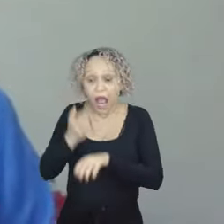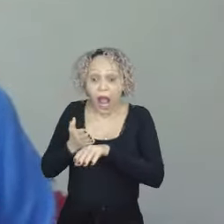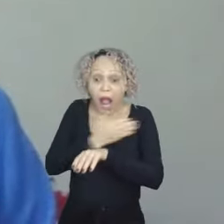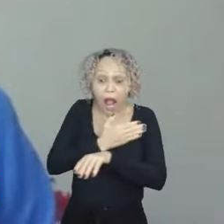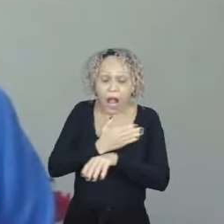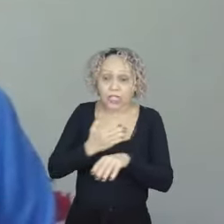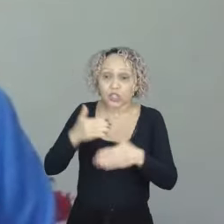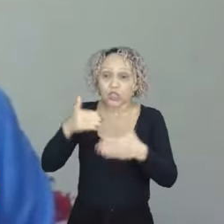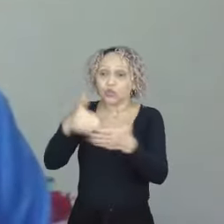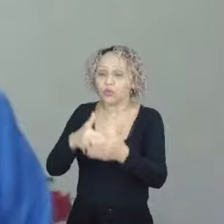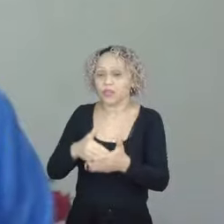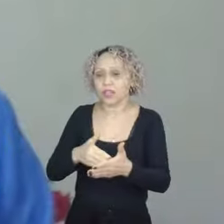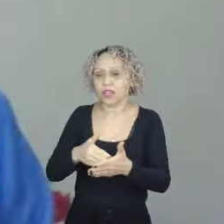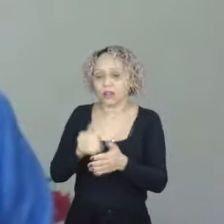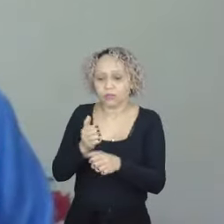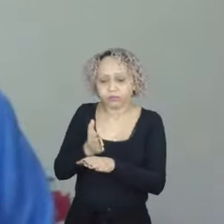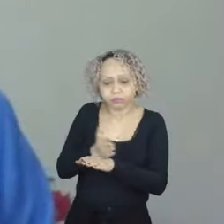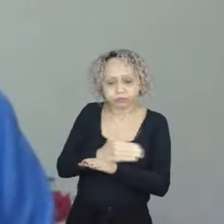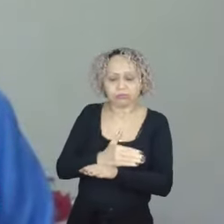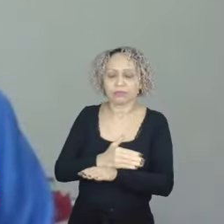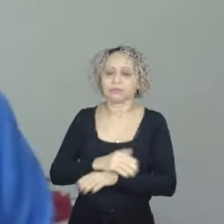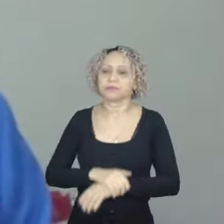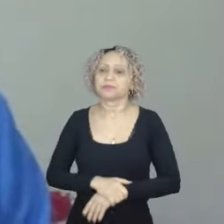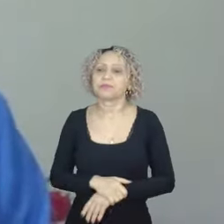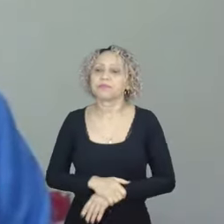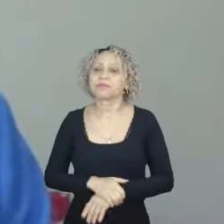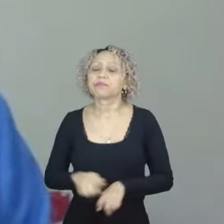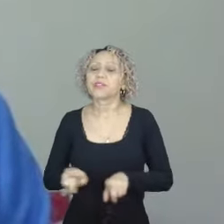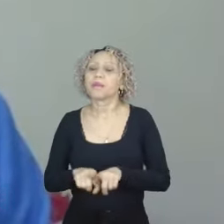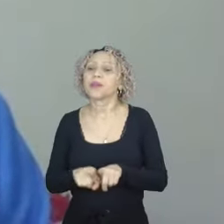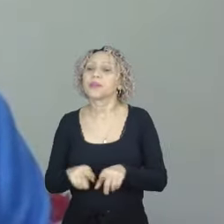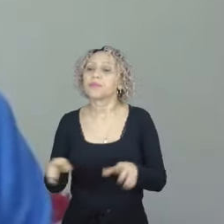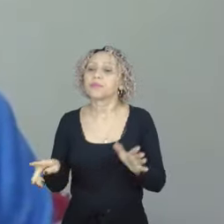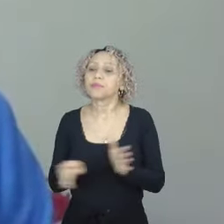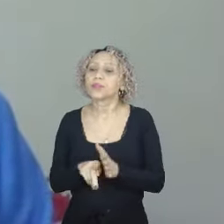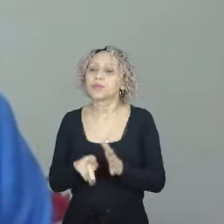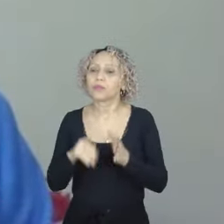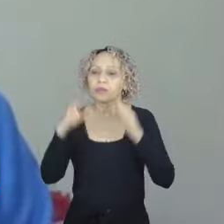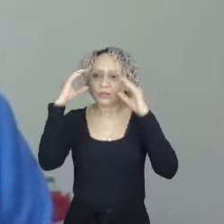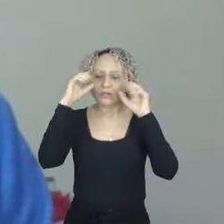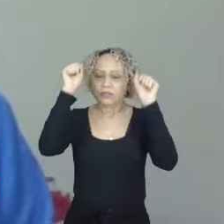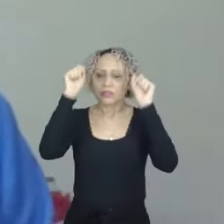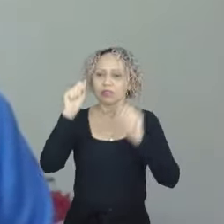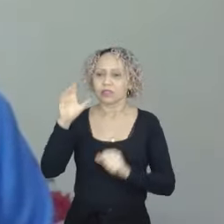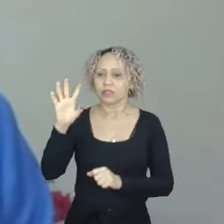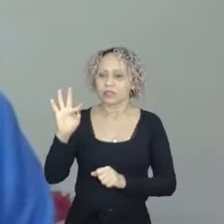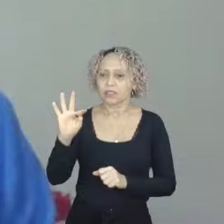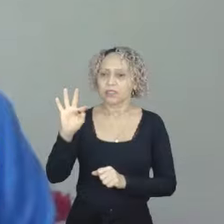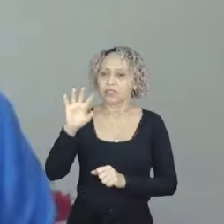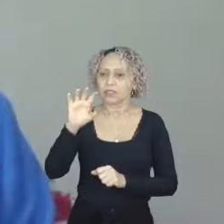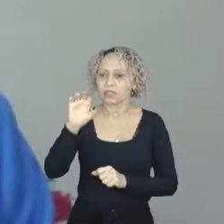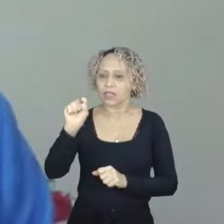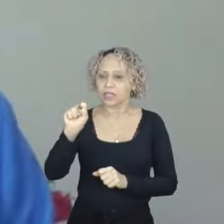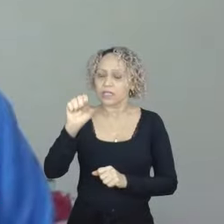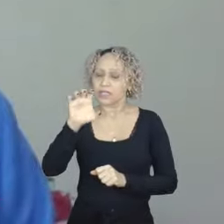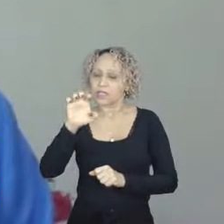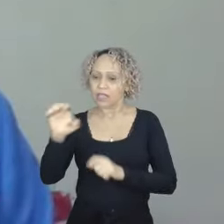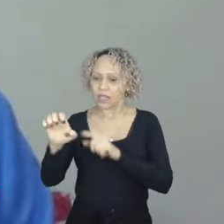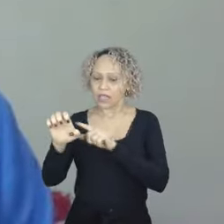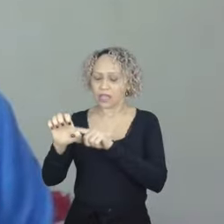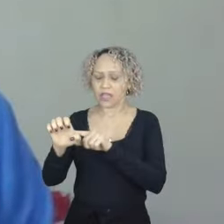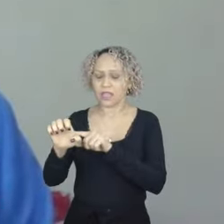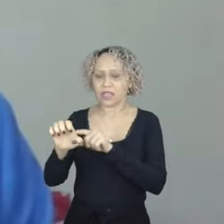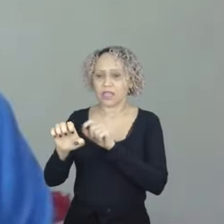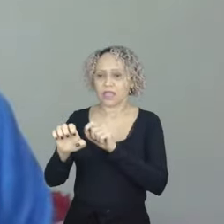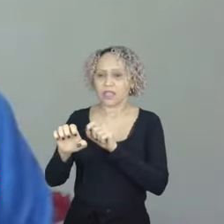que foi definido pelo próprio TSE que, uma vez as candidaturas tendo direito ao Fundo